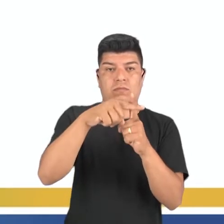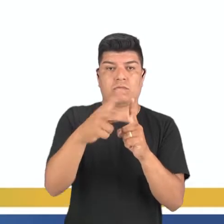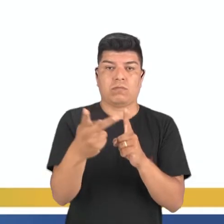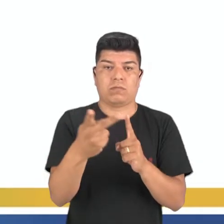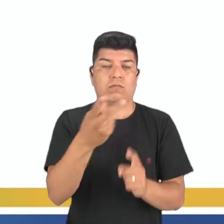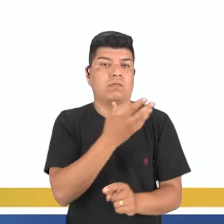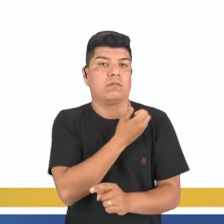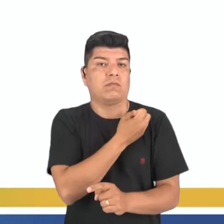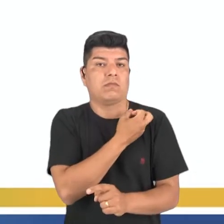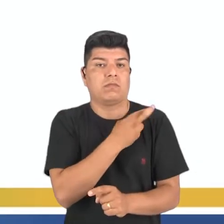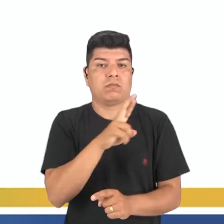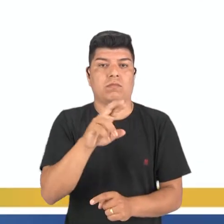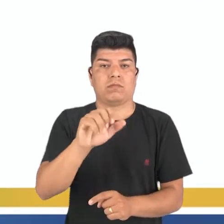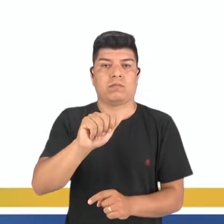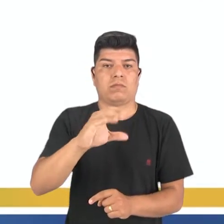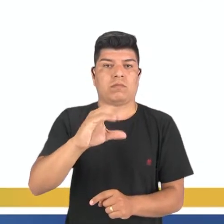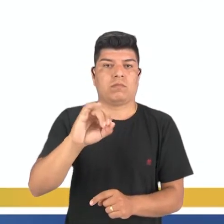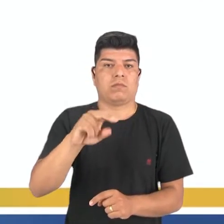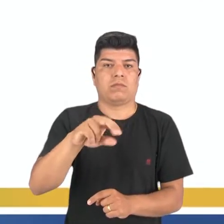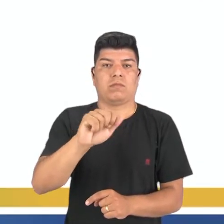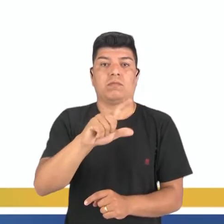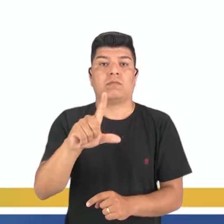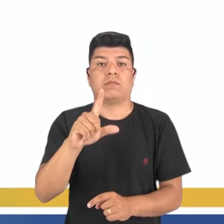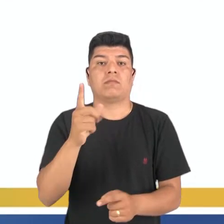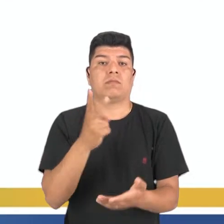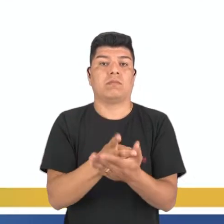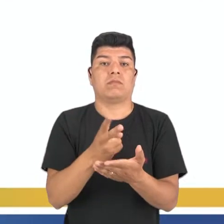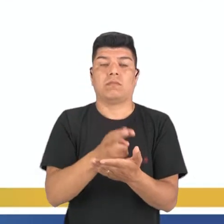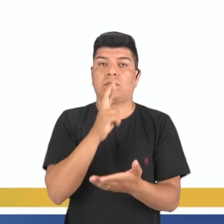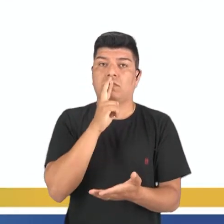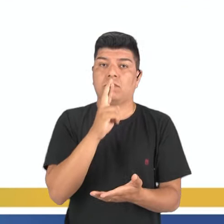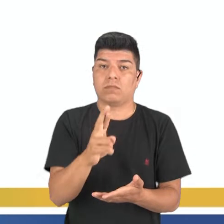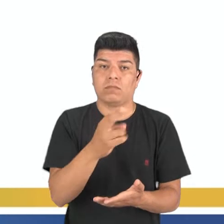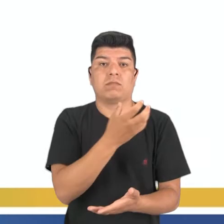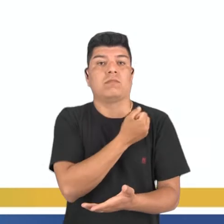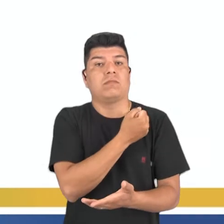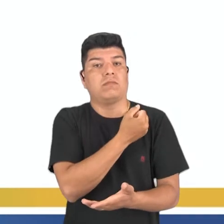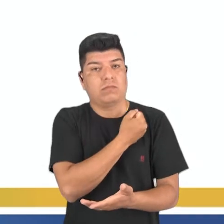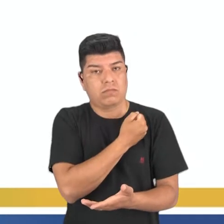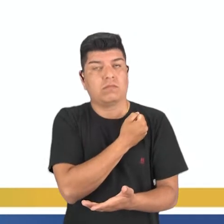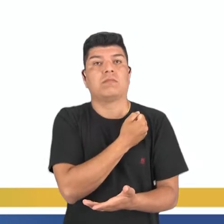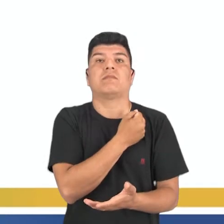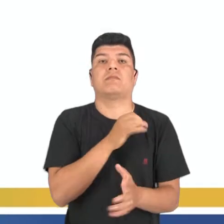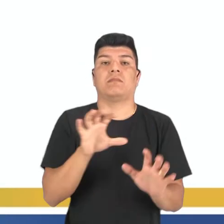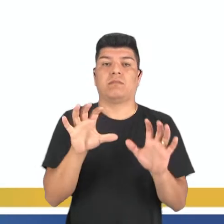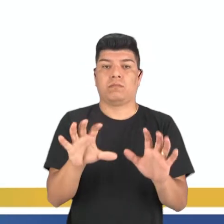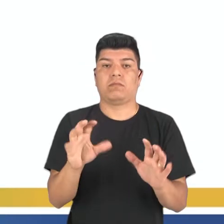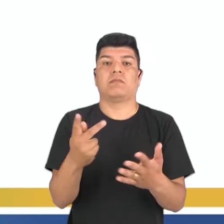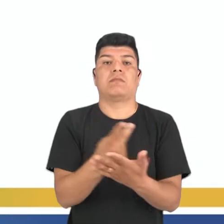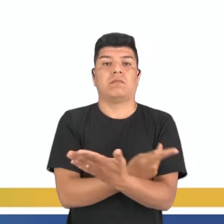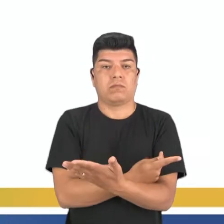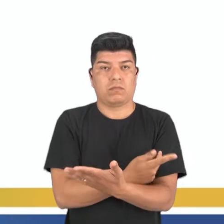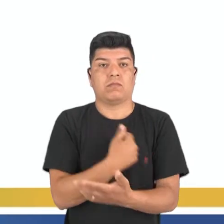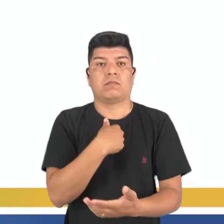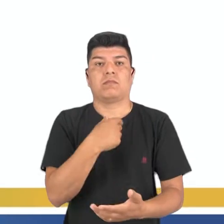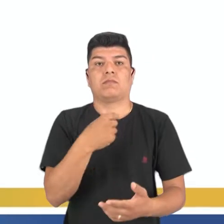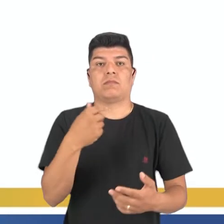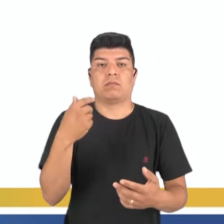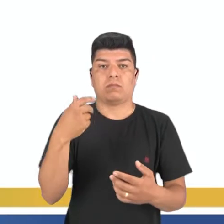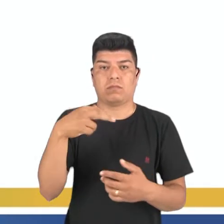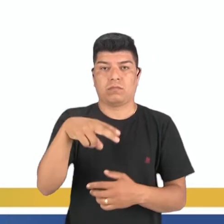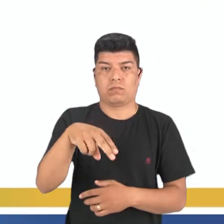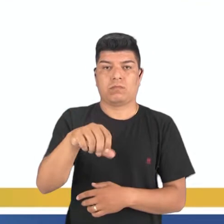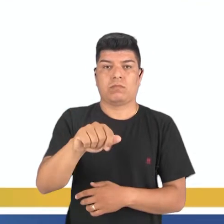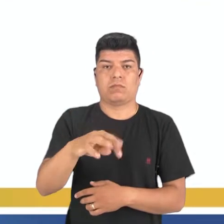números racionais, eu sempre tenho como resposta um número racional. Assim como acontece lá nos naturais e